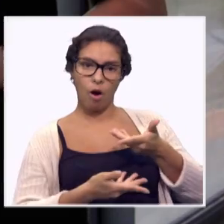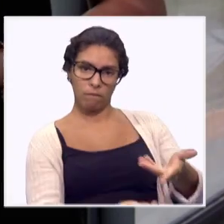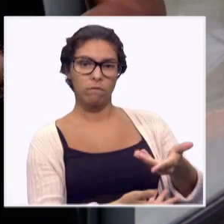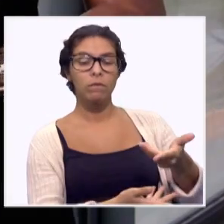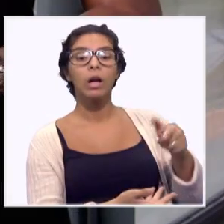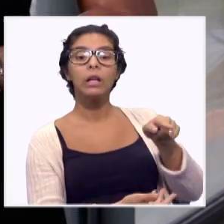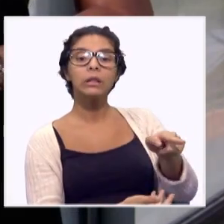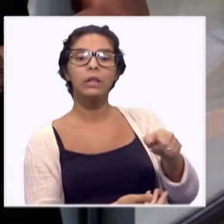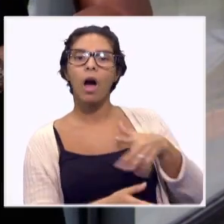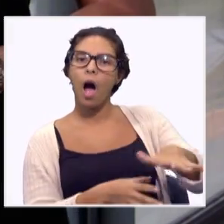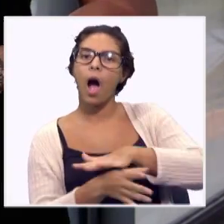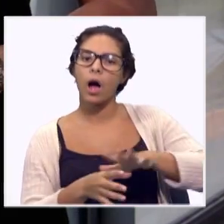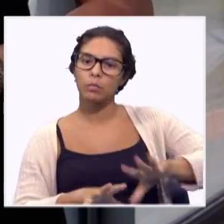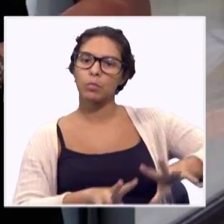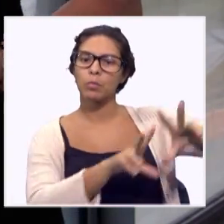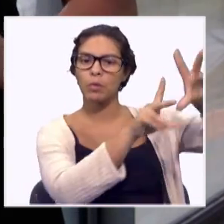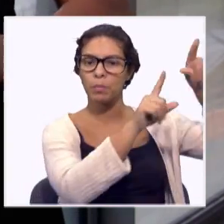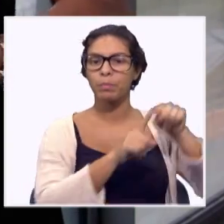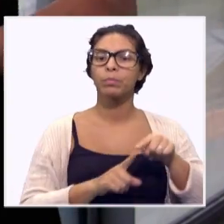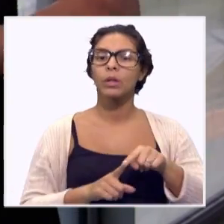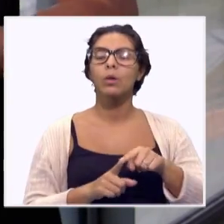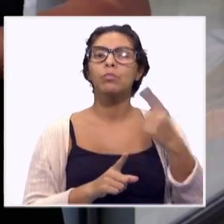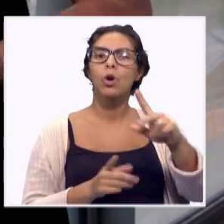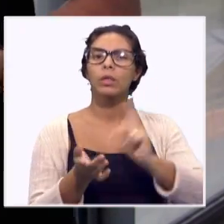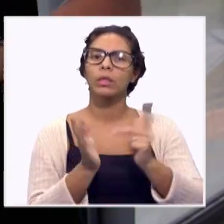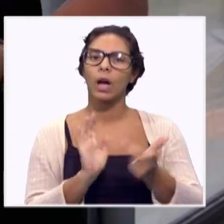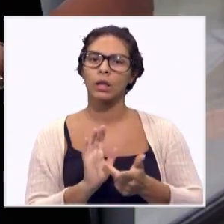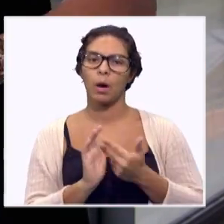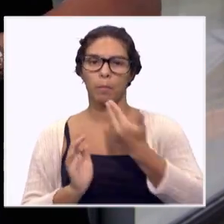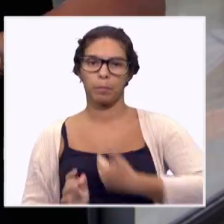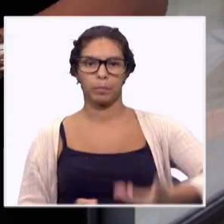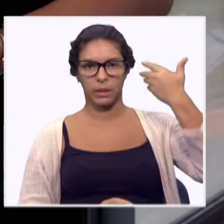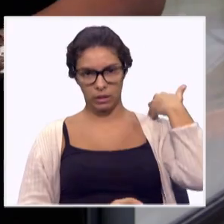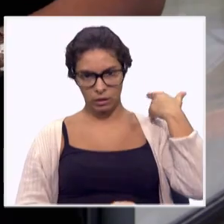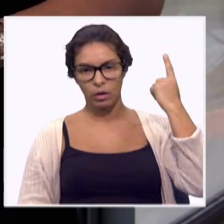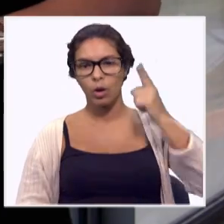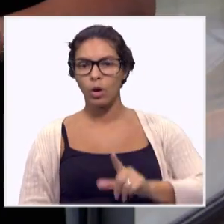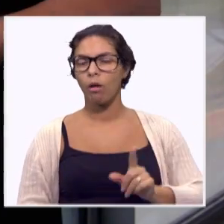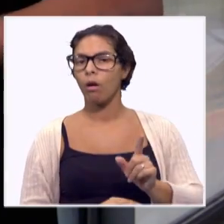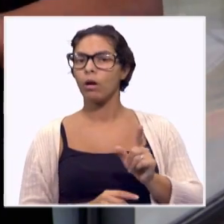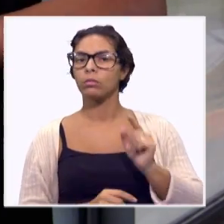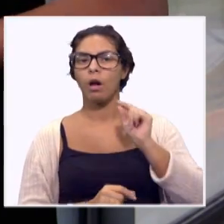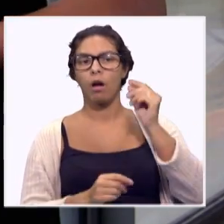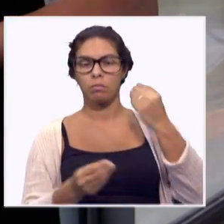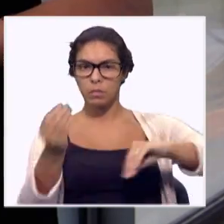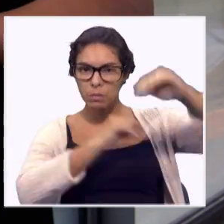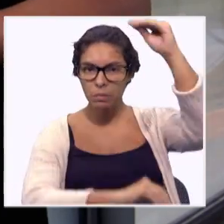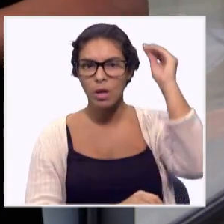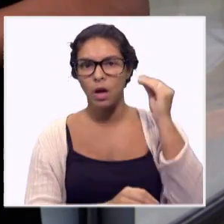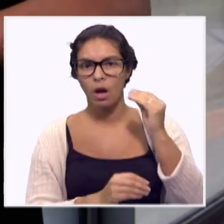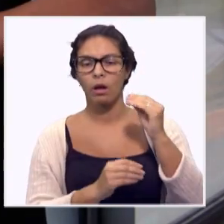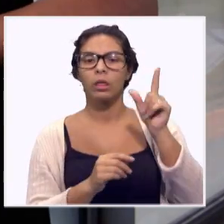Panorâmica apostou numa área que está em crescimento. O macramé já não é só uma técnica do passado. Está agora presente em peças de